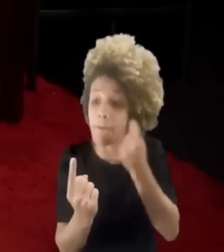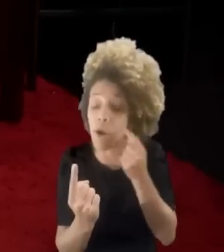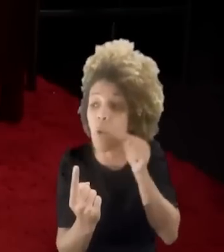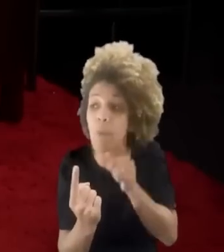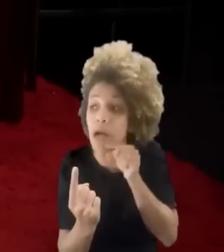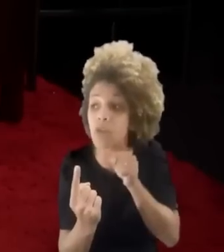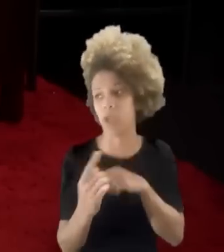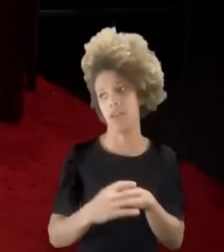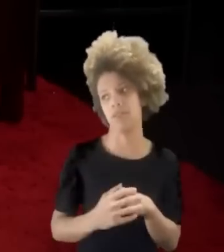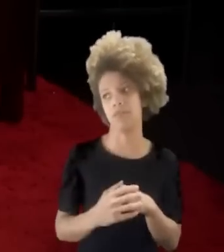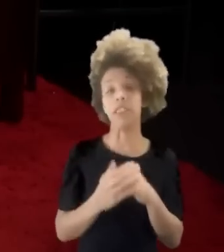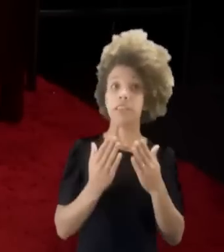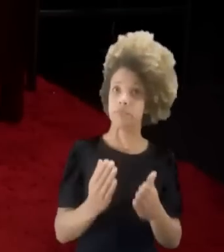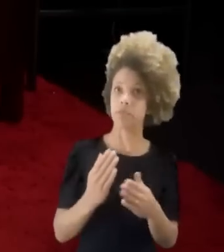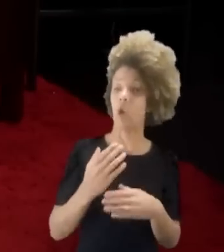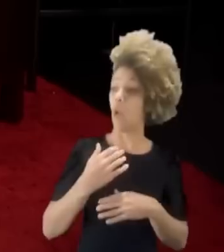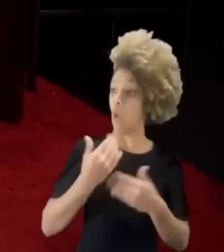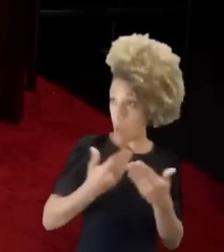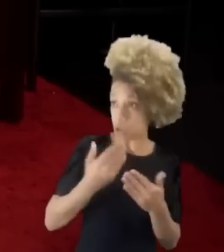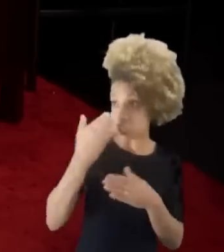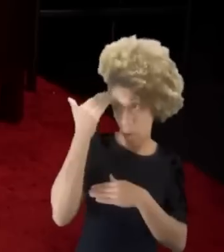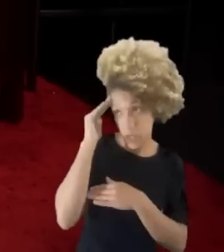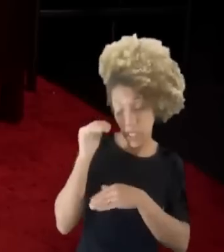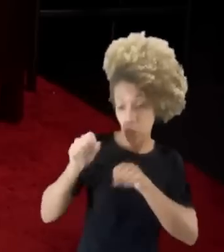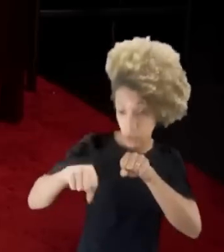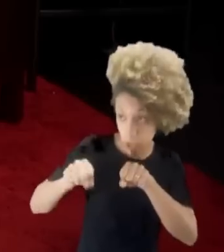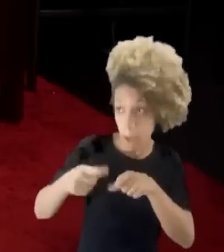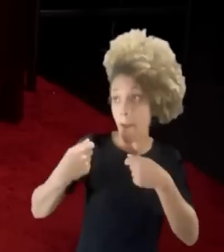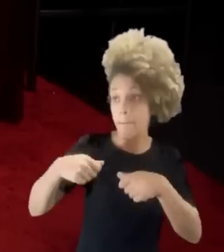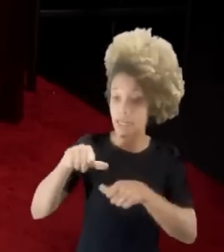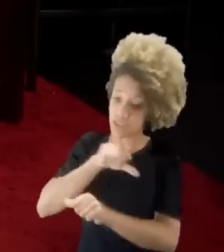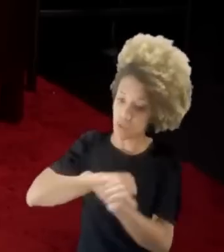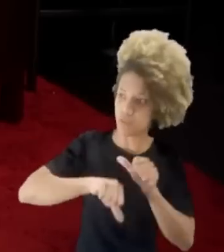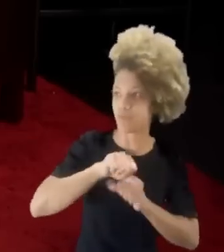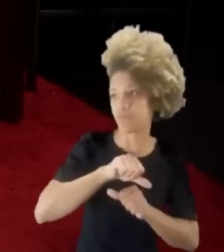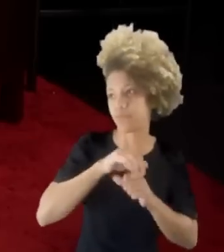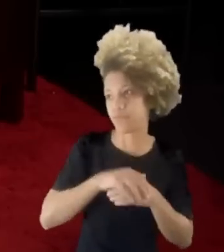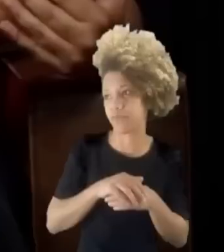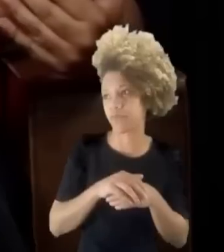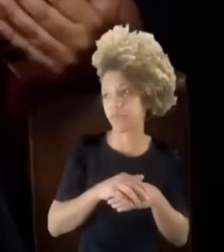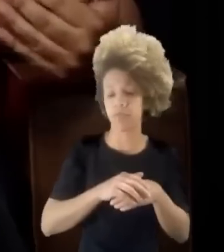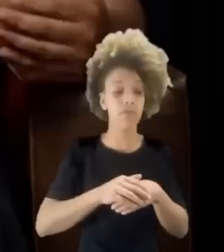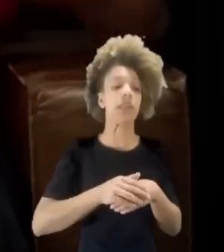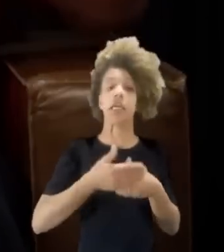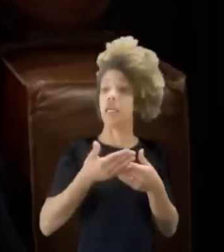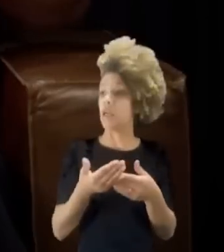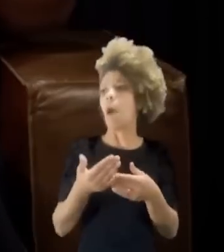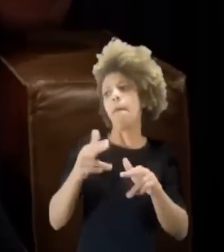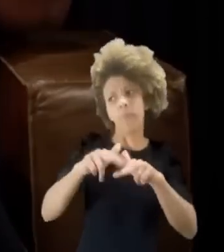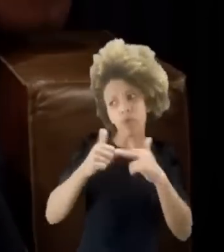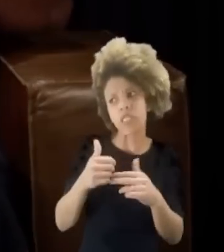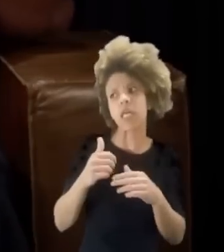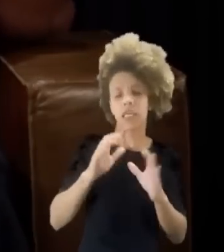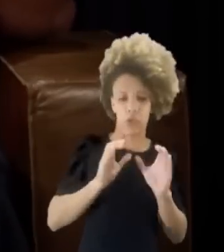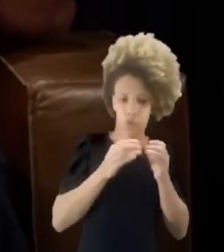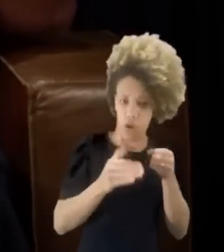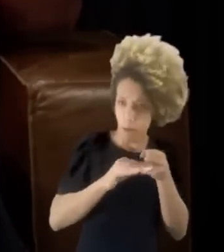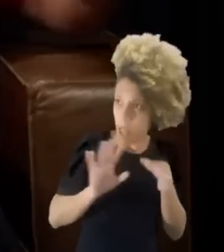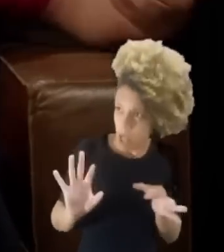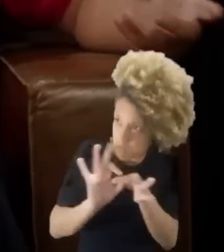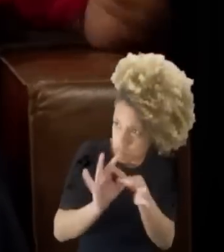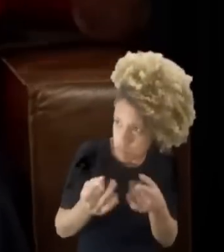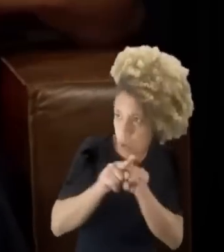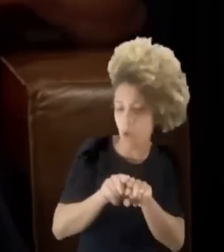então muitas vezes eu entendo hoje que o entregador precisa virar esse Canudo de Papel bater na classe média por isso que eu acho que a classe média Nossa aliada